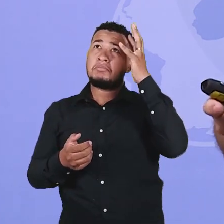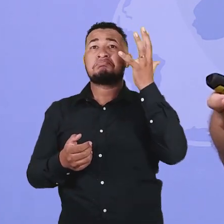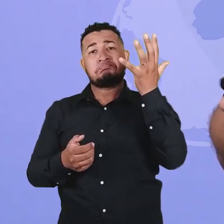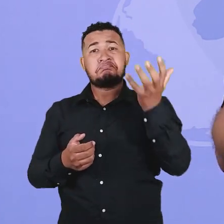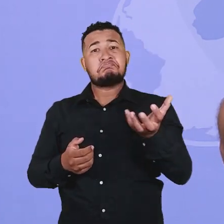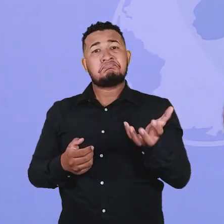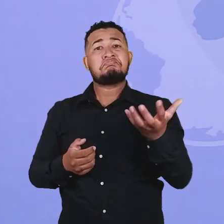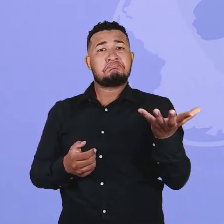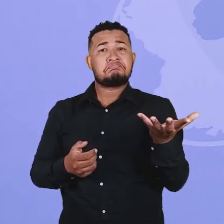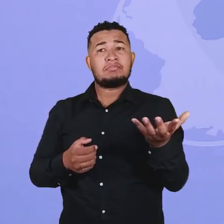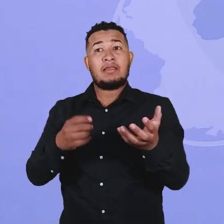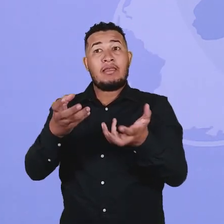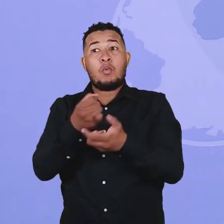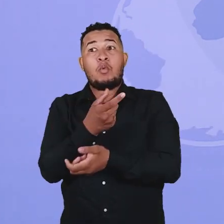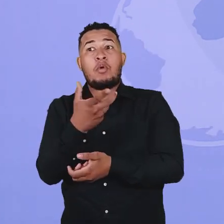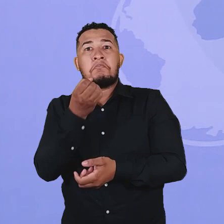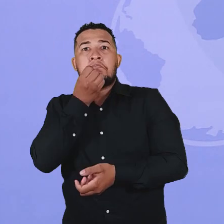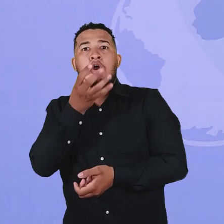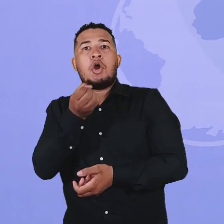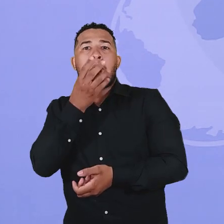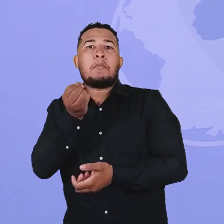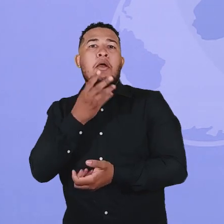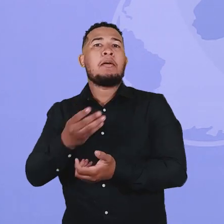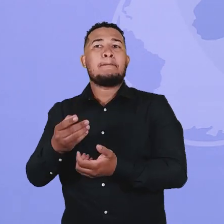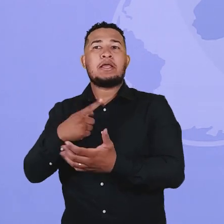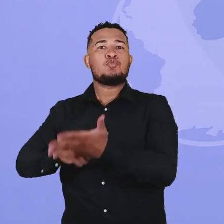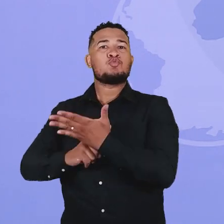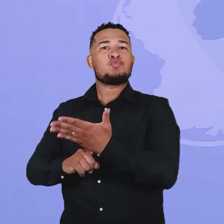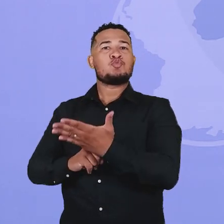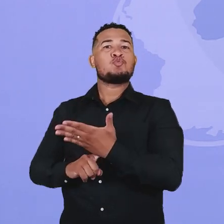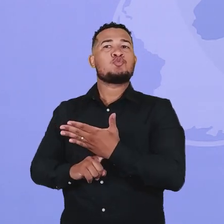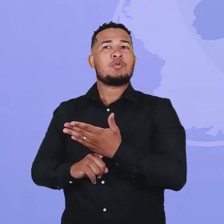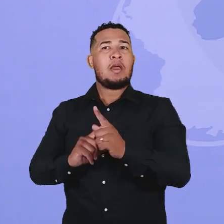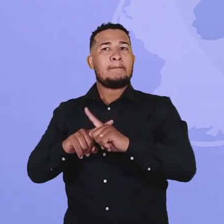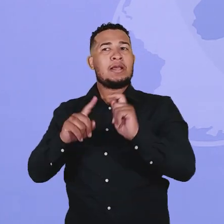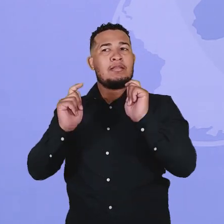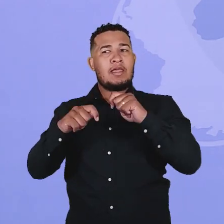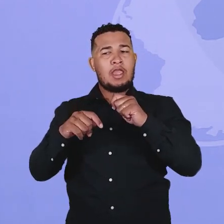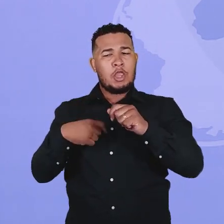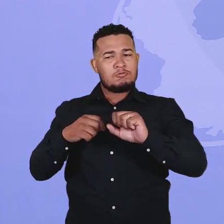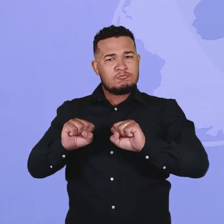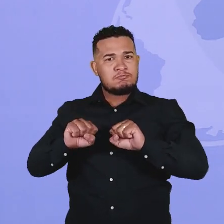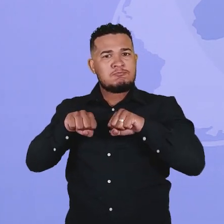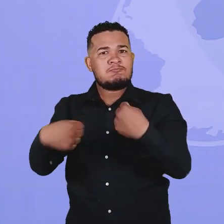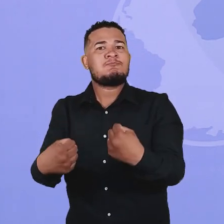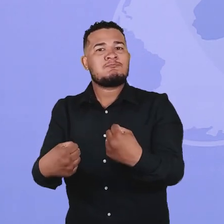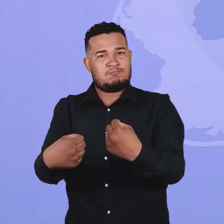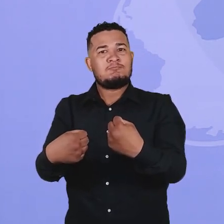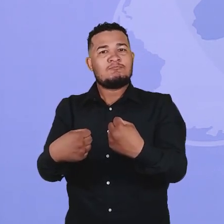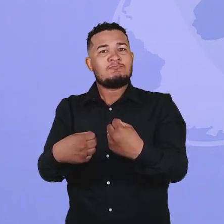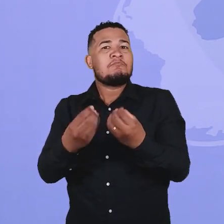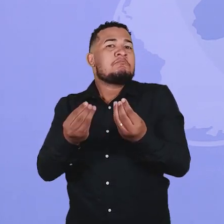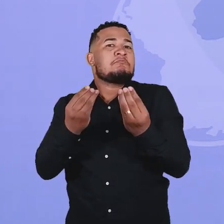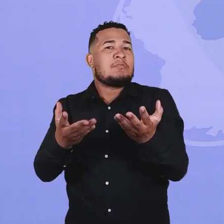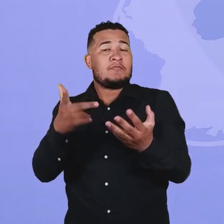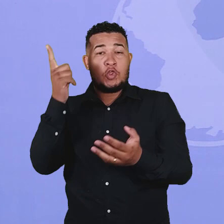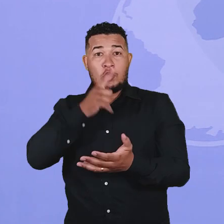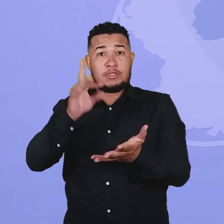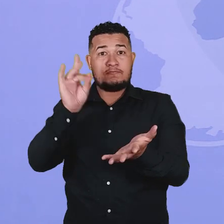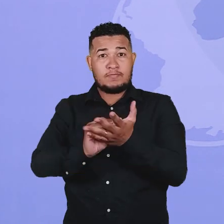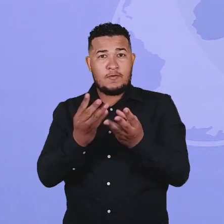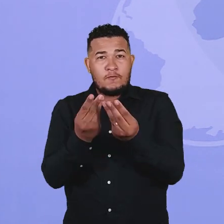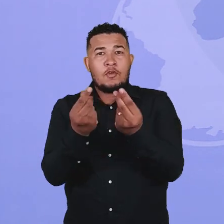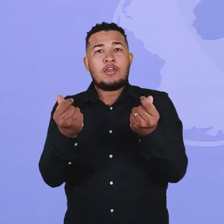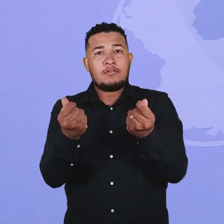vida. Muitos queremos os benefícios, mas só que será que está sendo feito o investimento necessário para que tenha essa qualidade